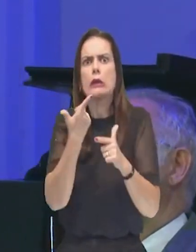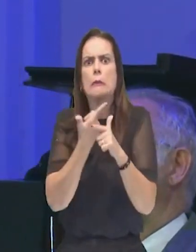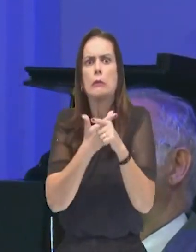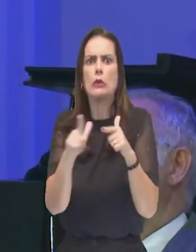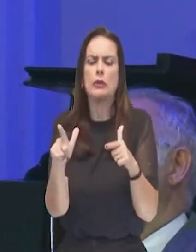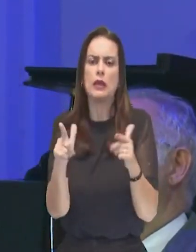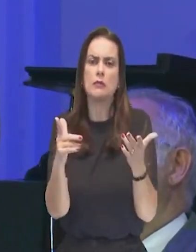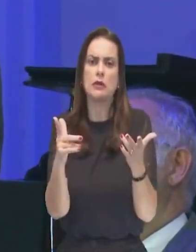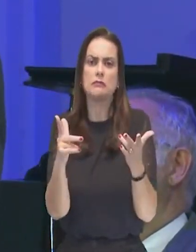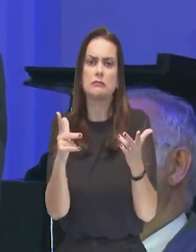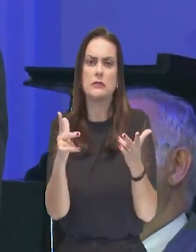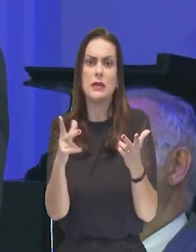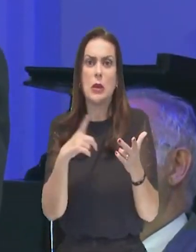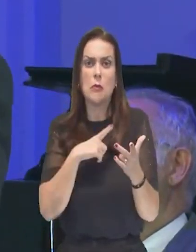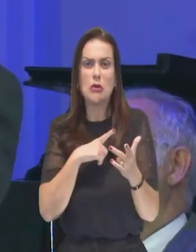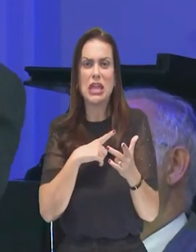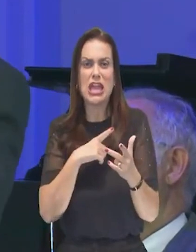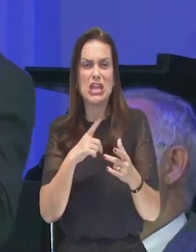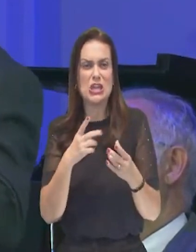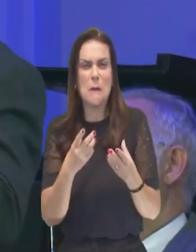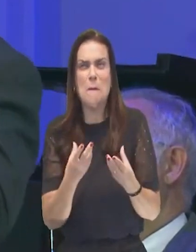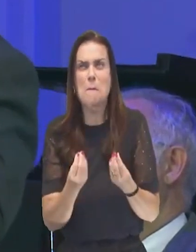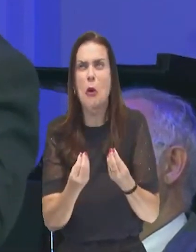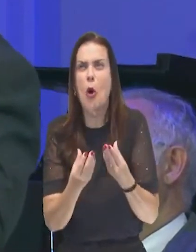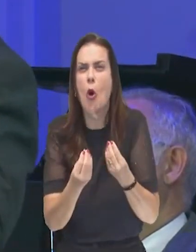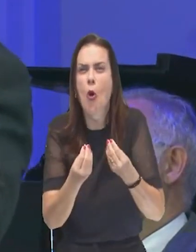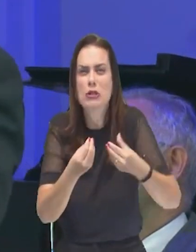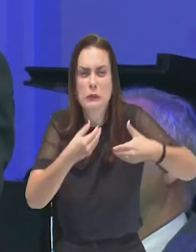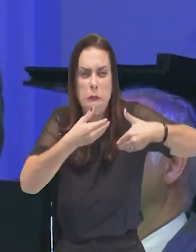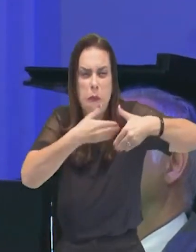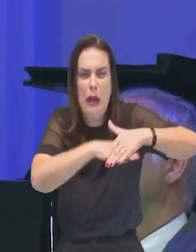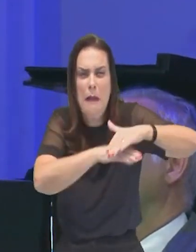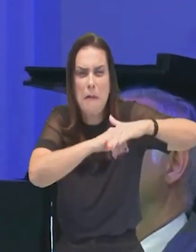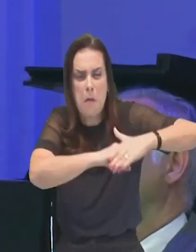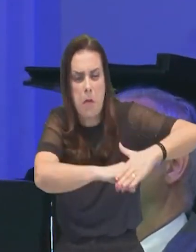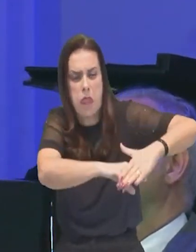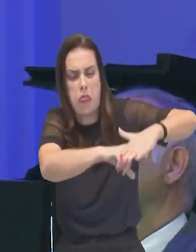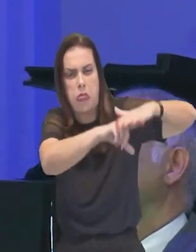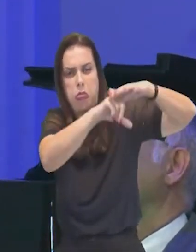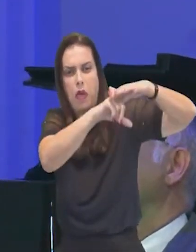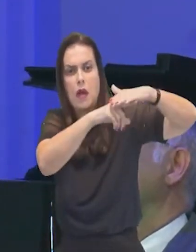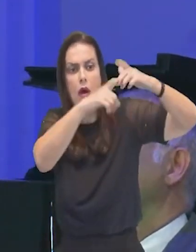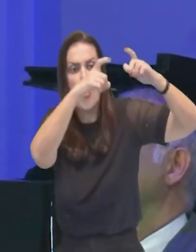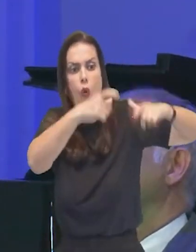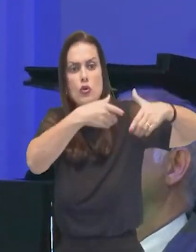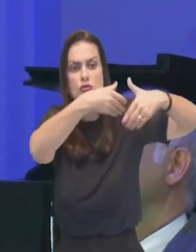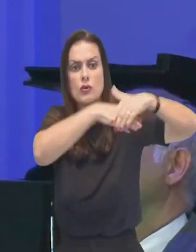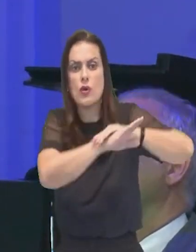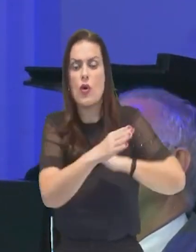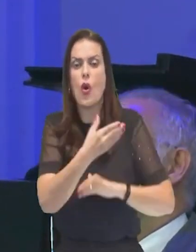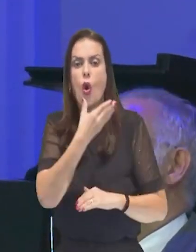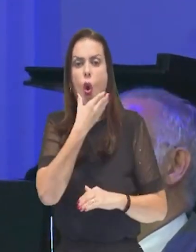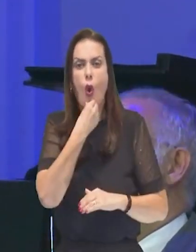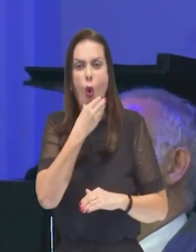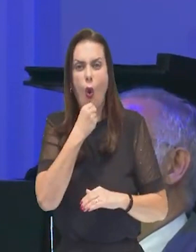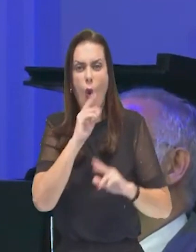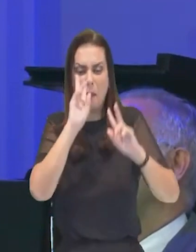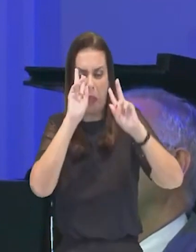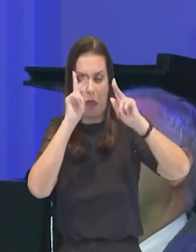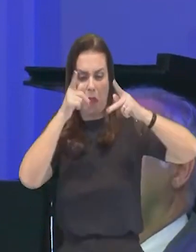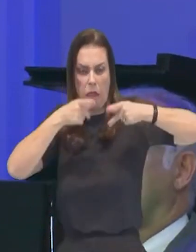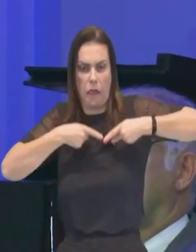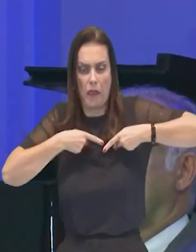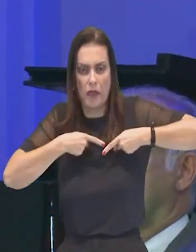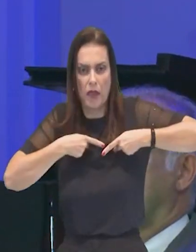tornou um problema. E ele disse: onde eu vou guardar tudo isso? E este homem era tão egoísta e tão egocêntrico que